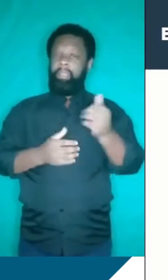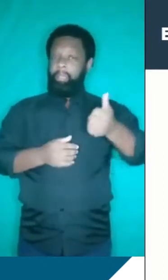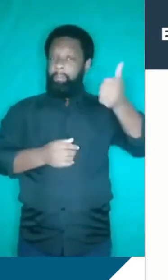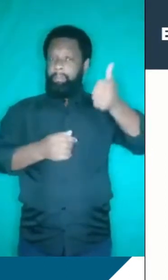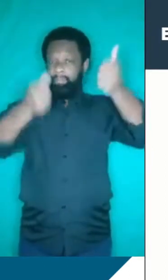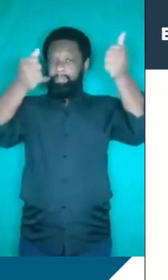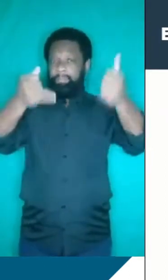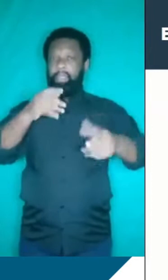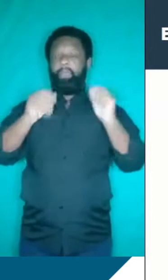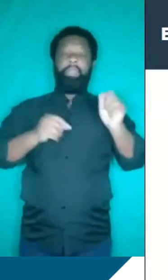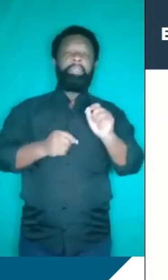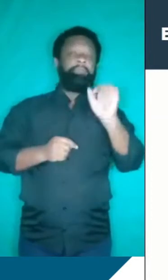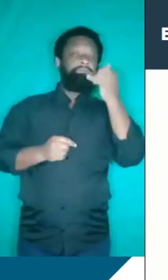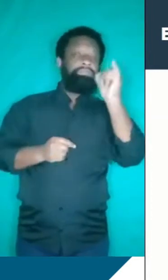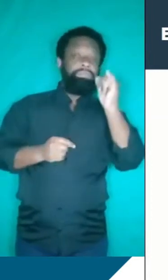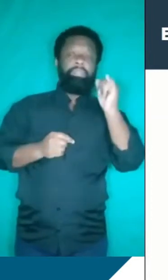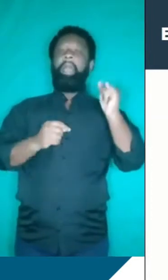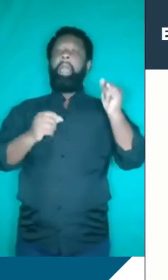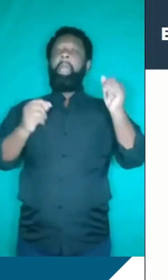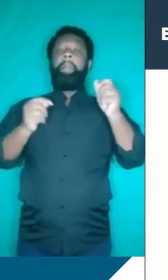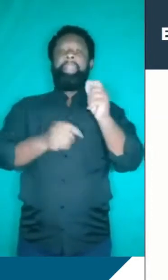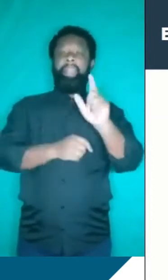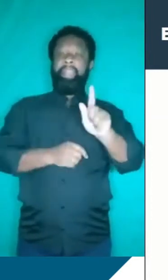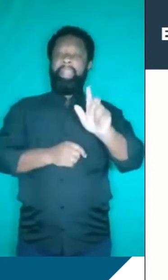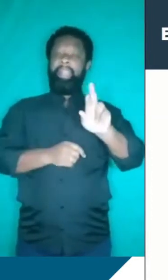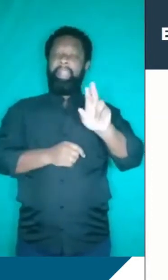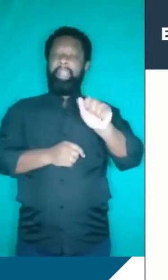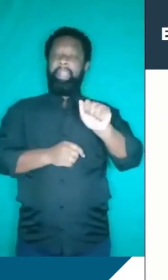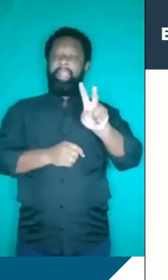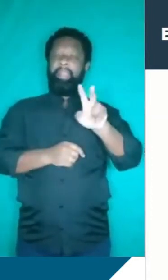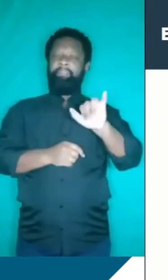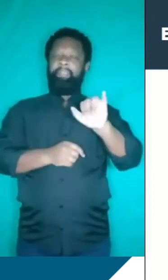Primeiro ponto que a gente vai observar aqui é sobre energia potencial gravitacional.